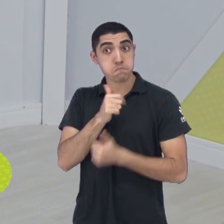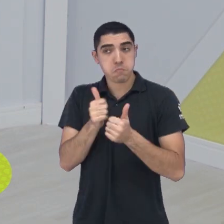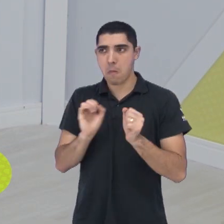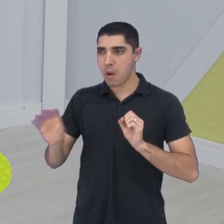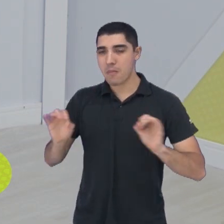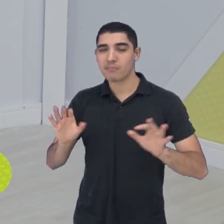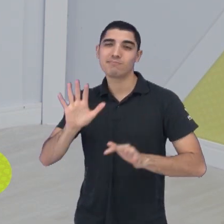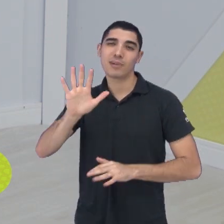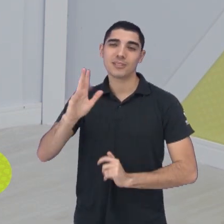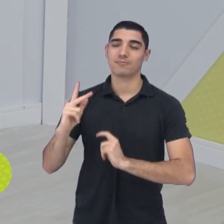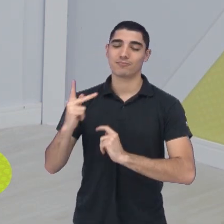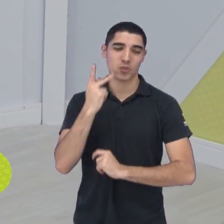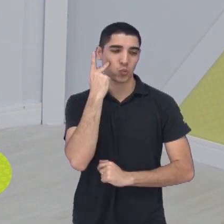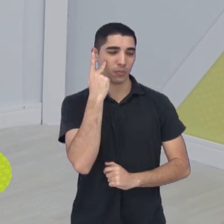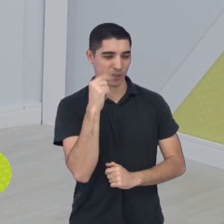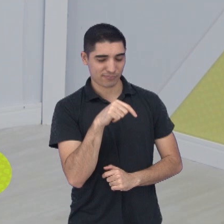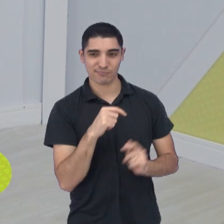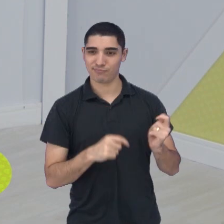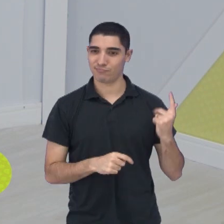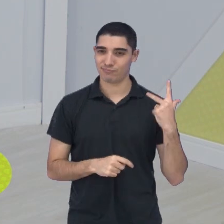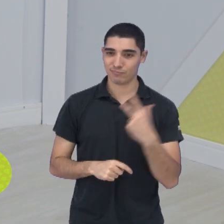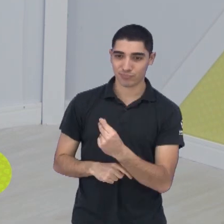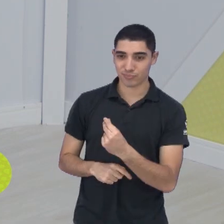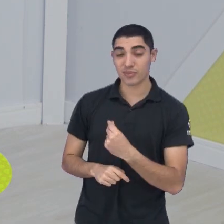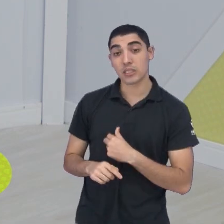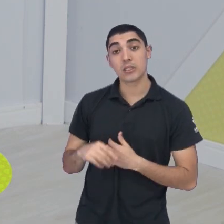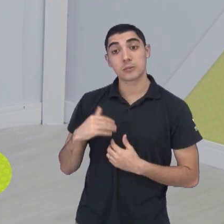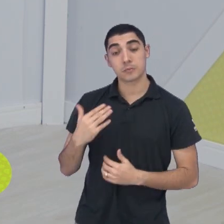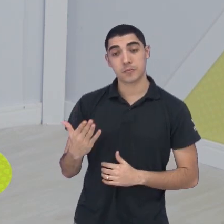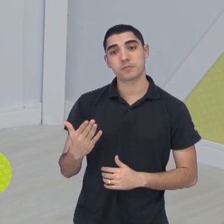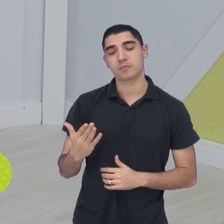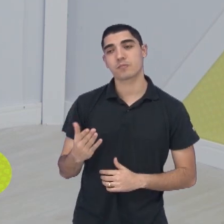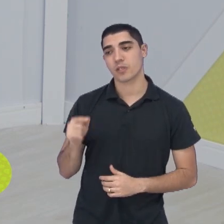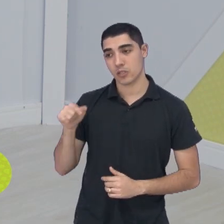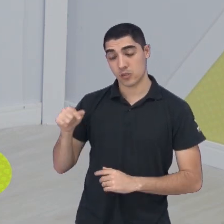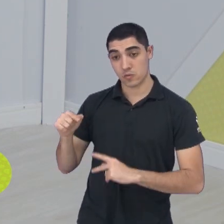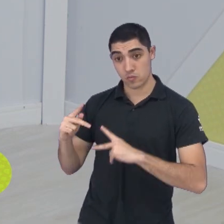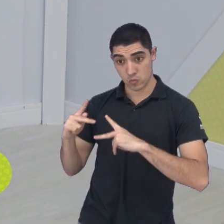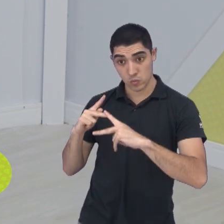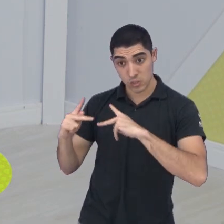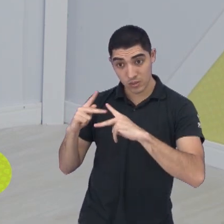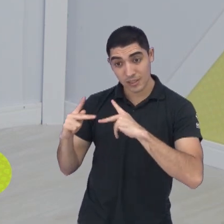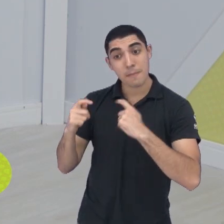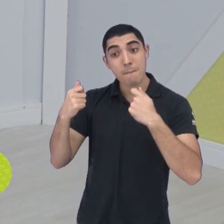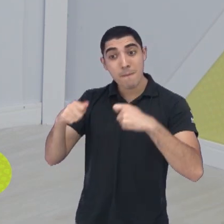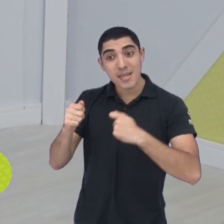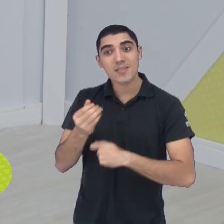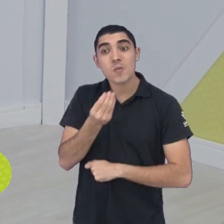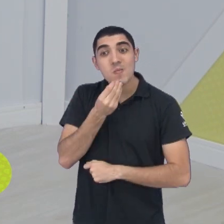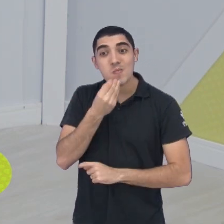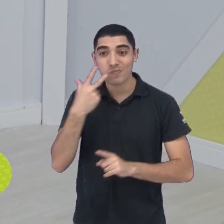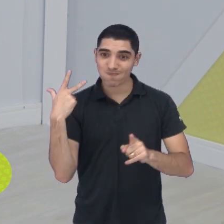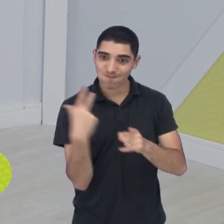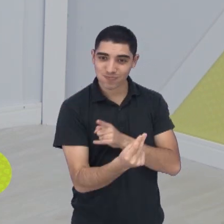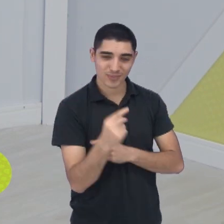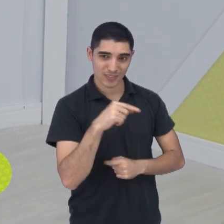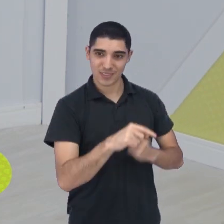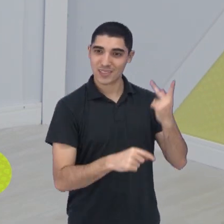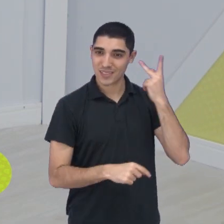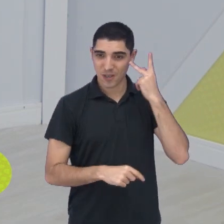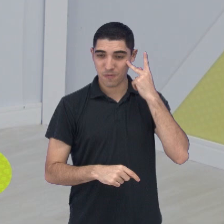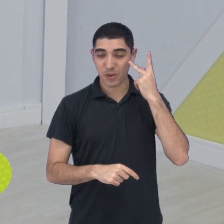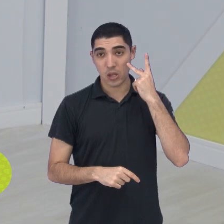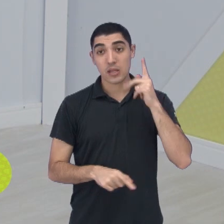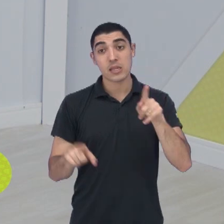São Paulo. E o São José, por incrível que pareça, ele dependia de uma vitória em cima do São Paulo e precisava da derrota